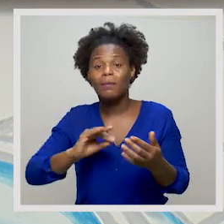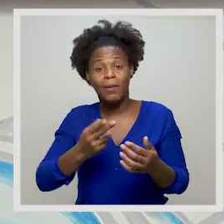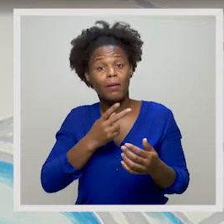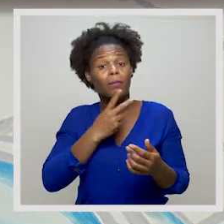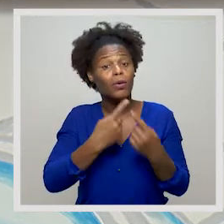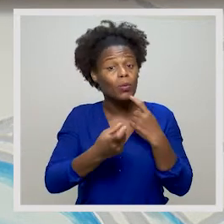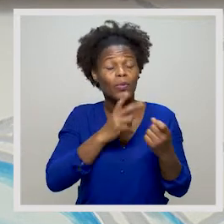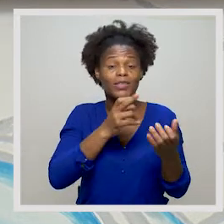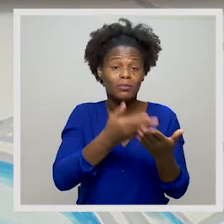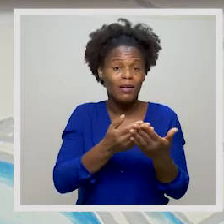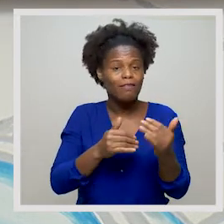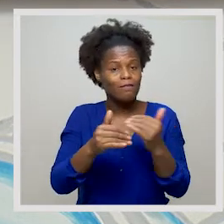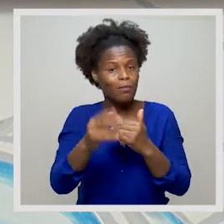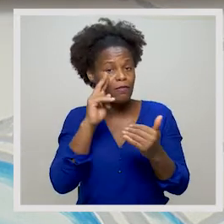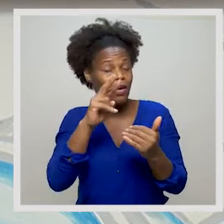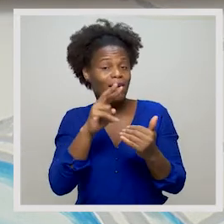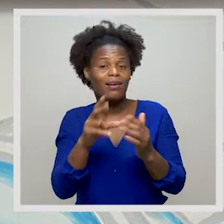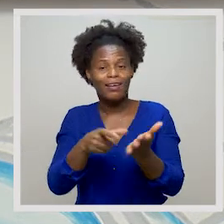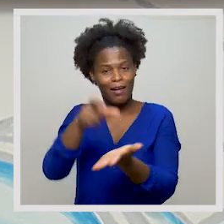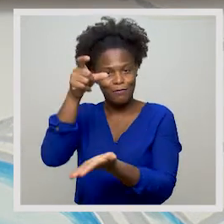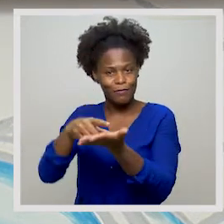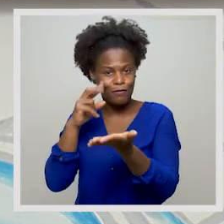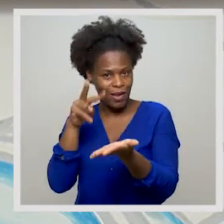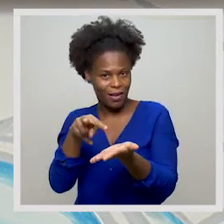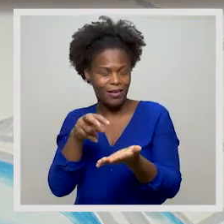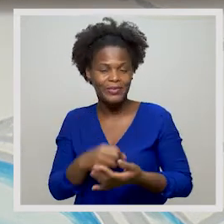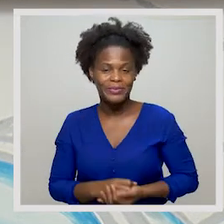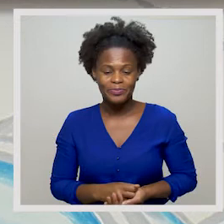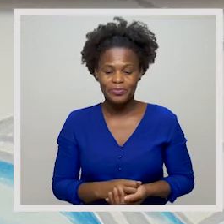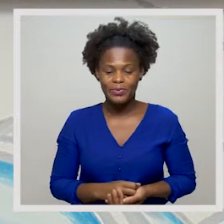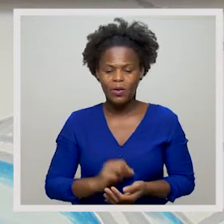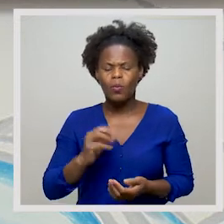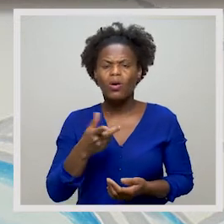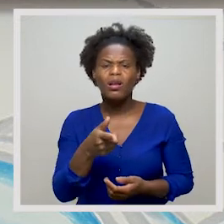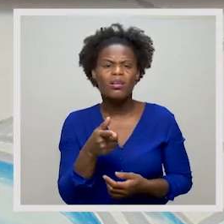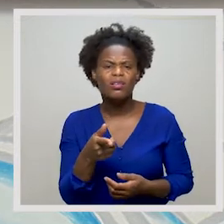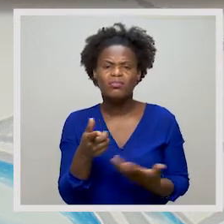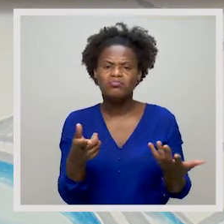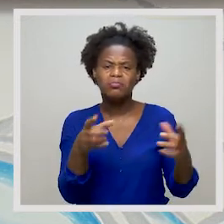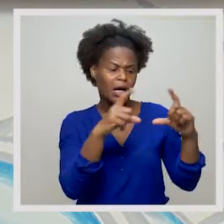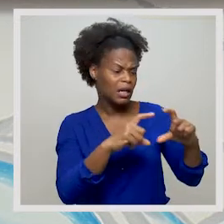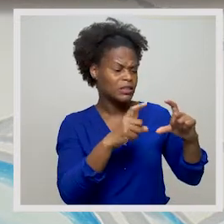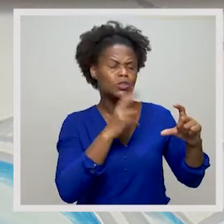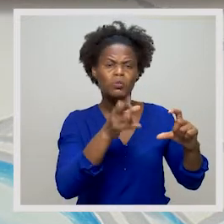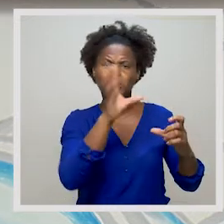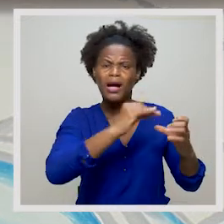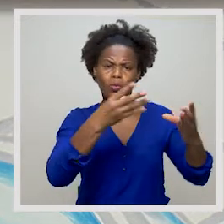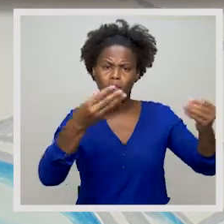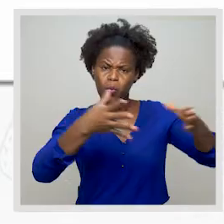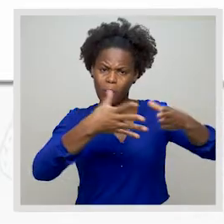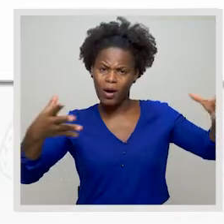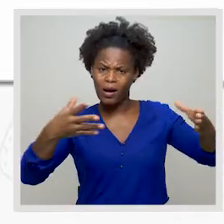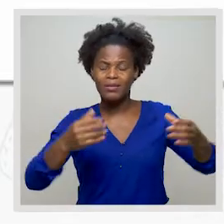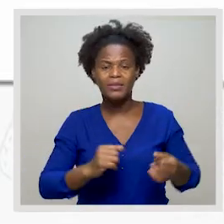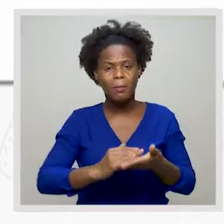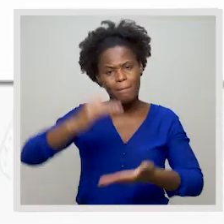responder a esta pergunta, vamos ao nosso histograma. Qual é a classe que tem a resposta mais frequente, ou